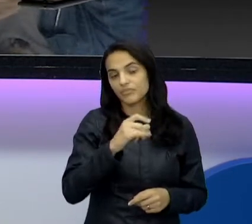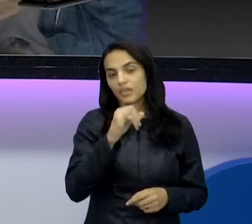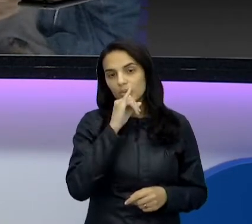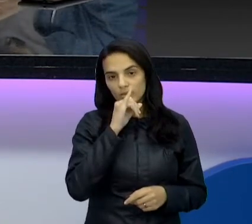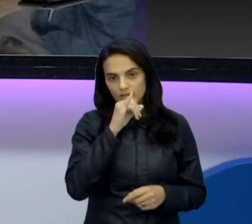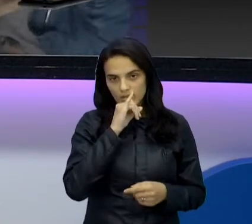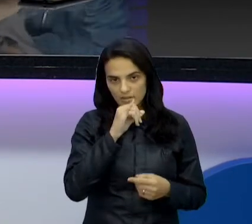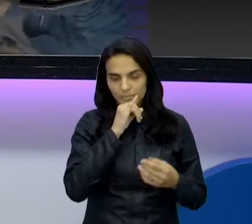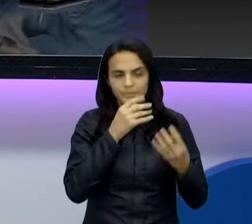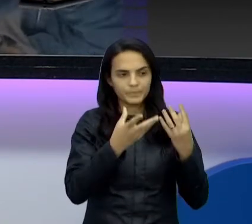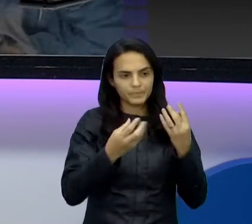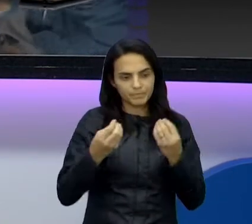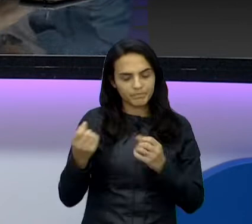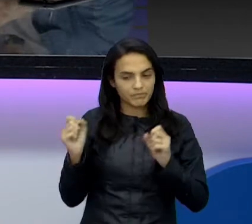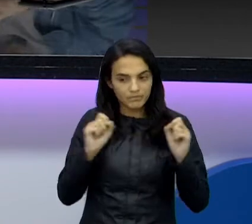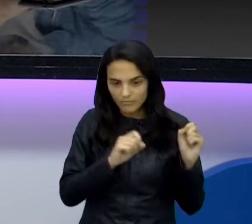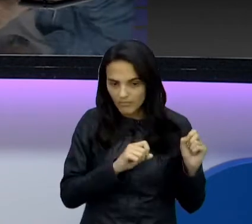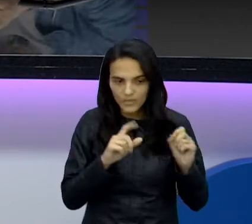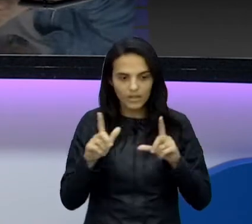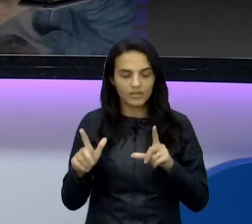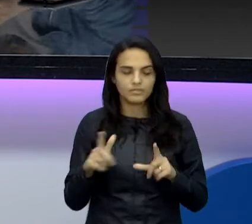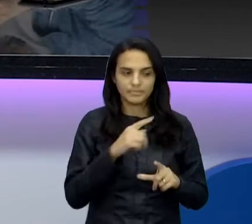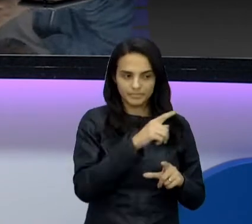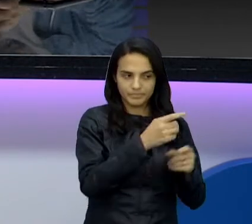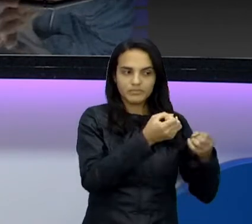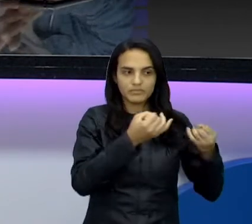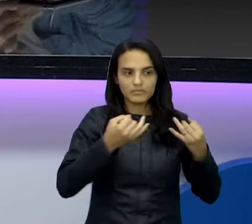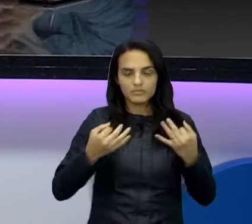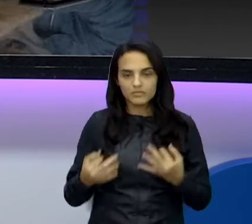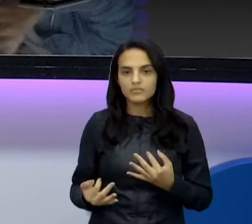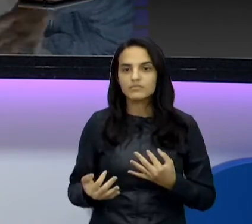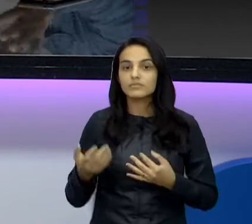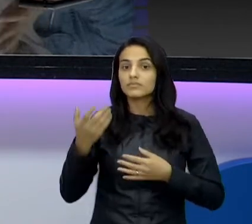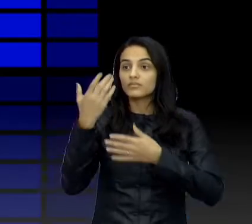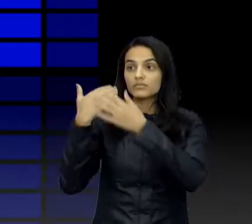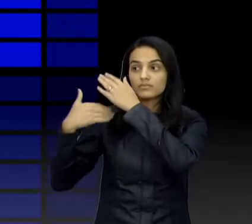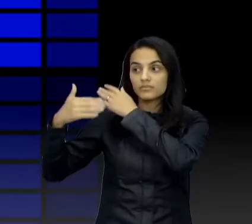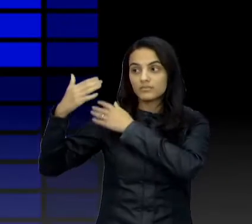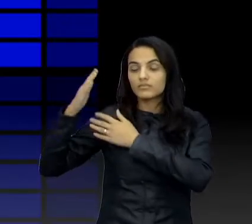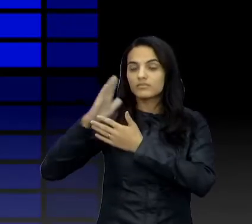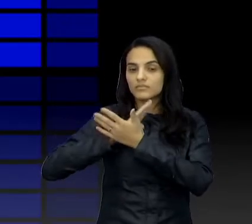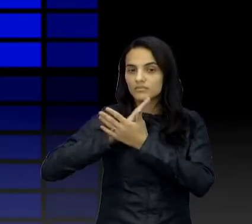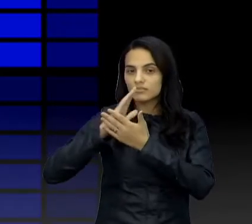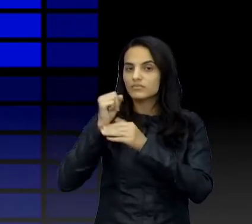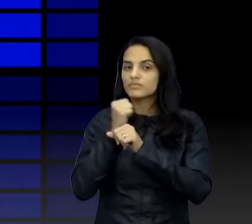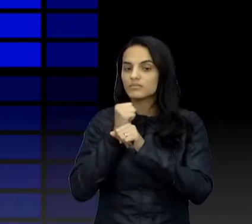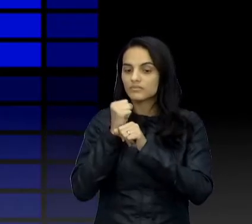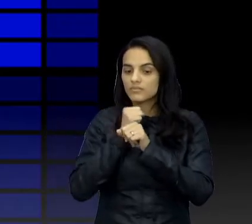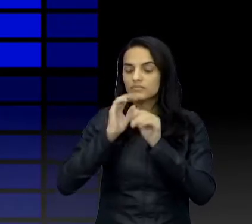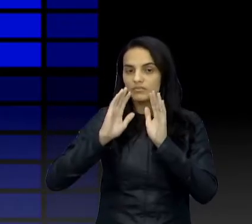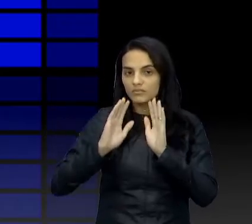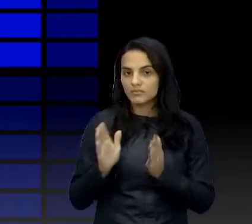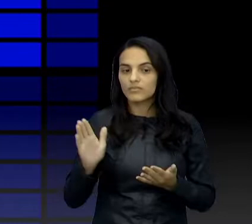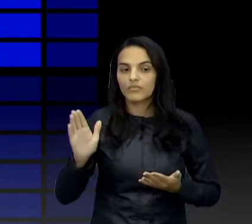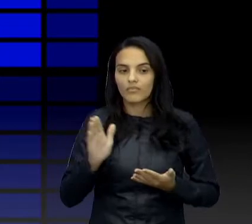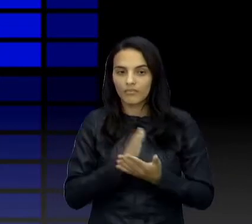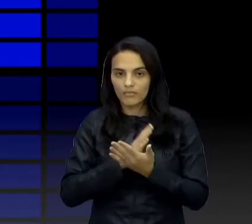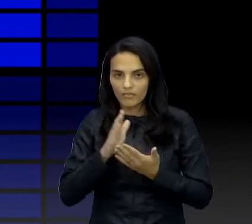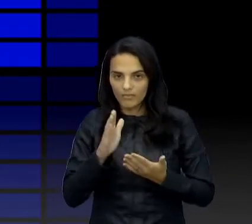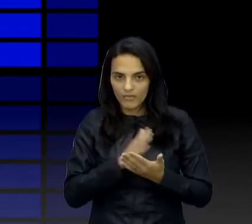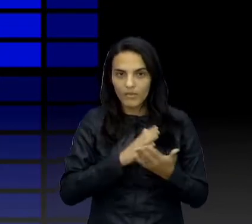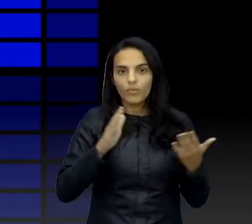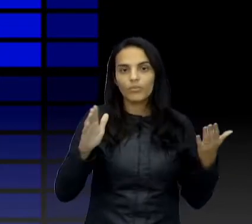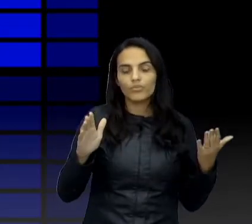muito explícito do que você está falando, Elaine. Há um tempo atrás, alguns anos, alguns jovens